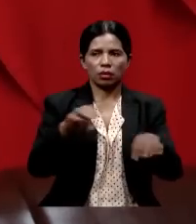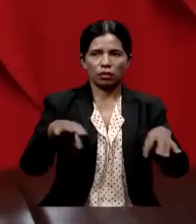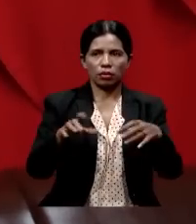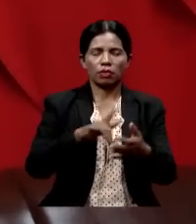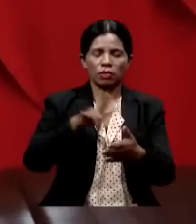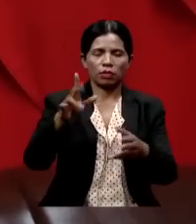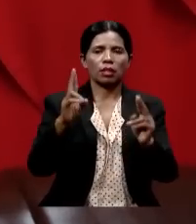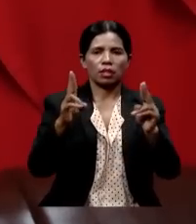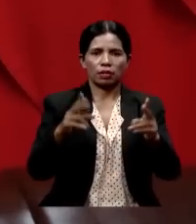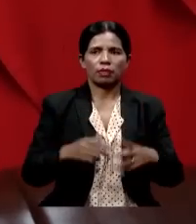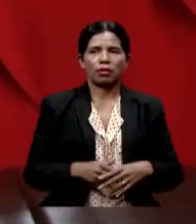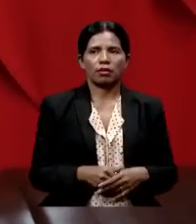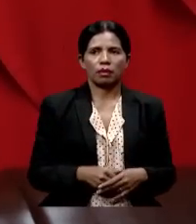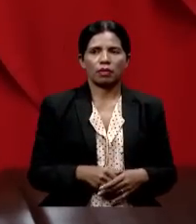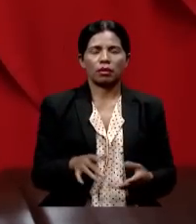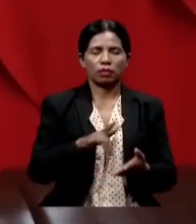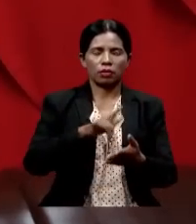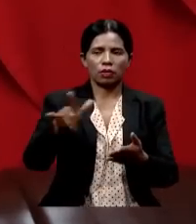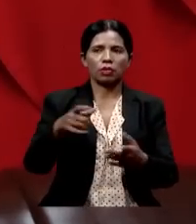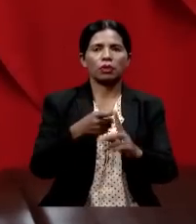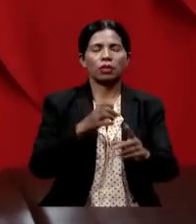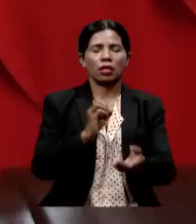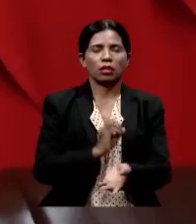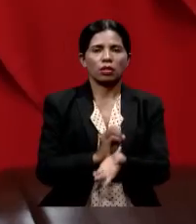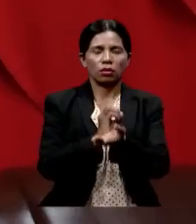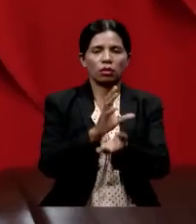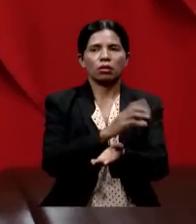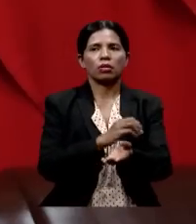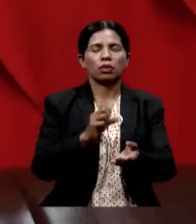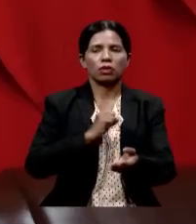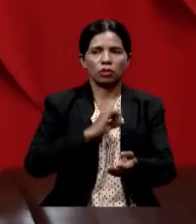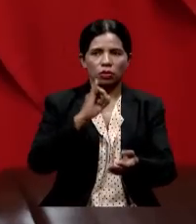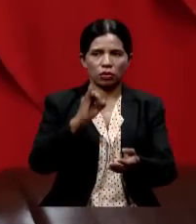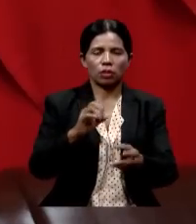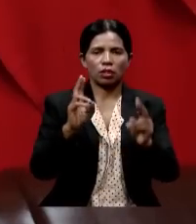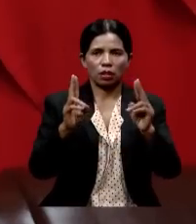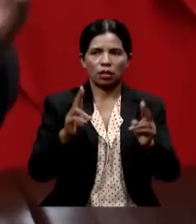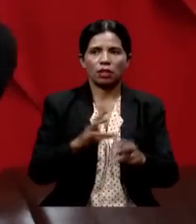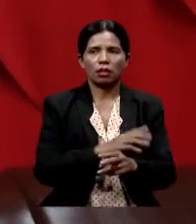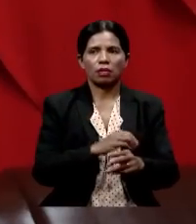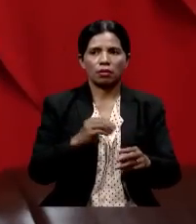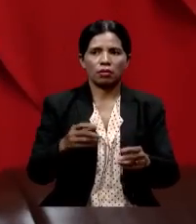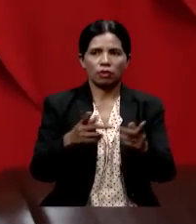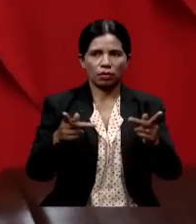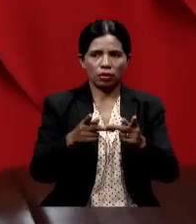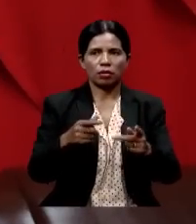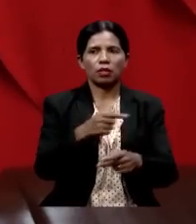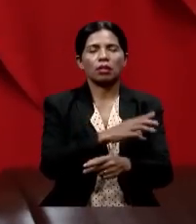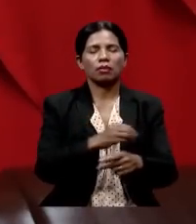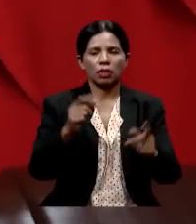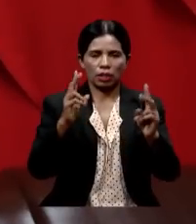mundialais. Nia bele semu si be atauru bato zaku ba falto suai ba falto atauru ne lais dia bele bato ida fatim timor gap nia bele bato